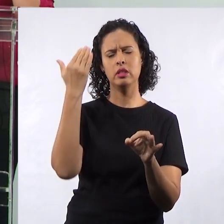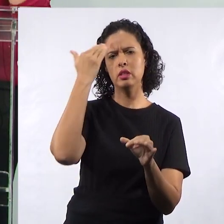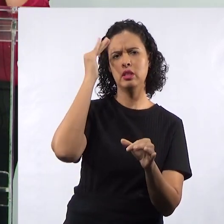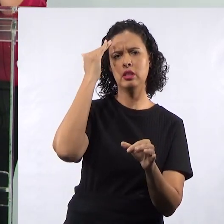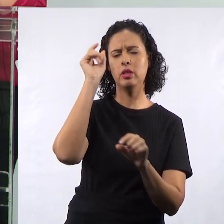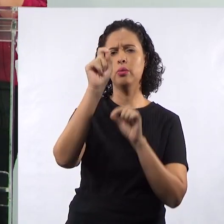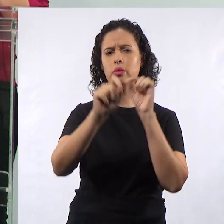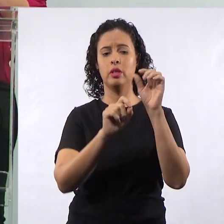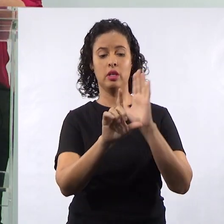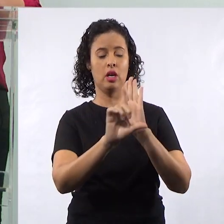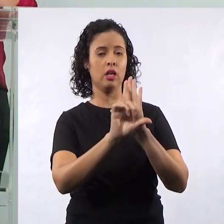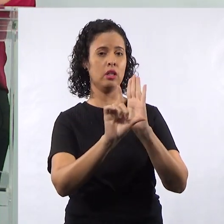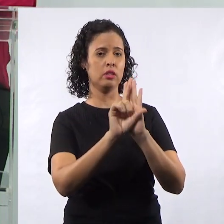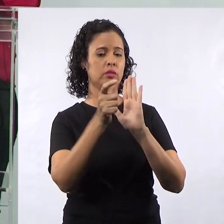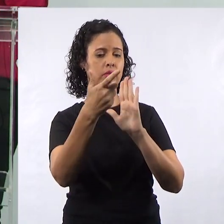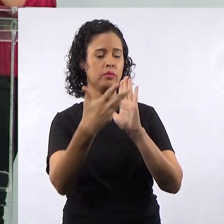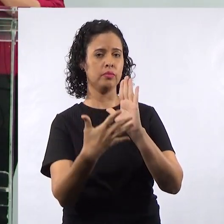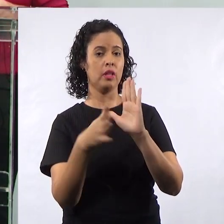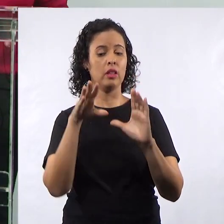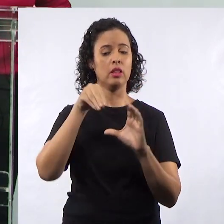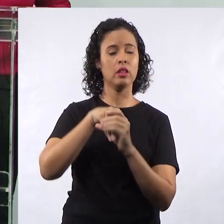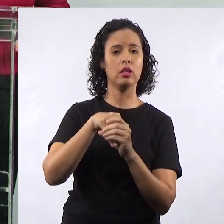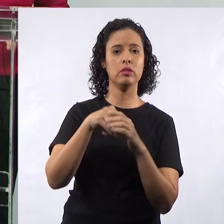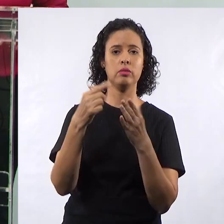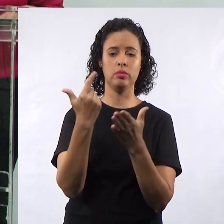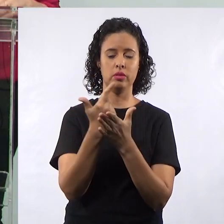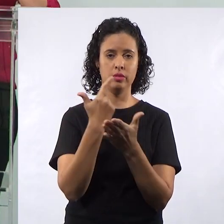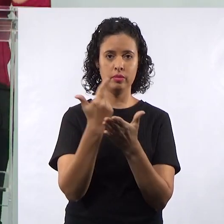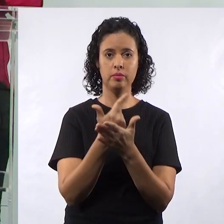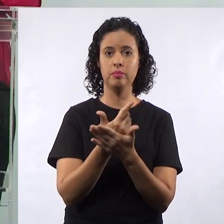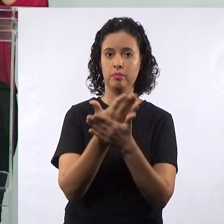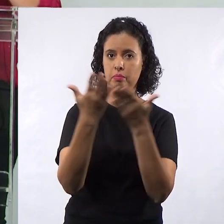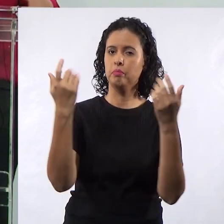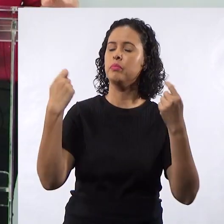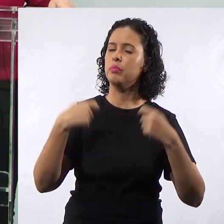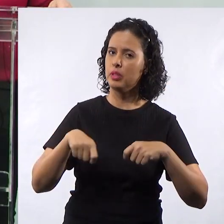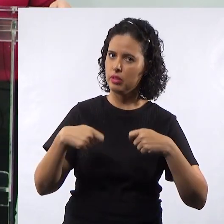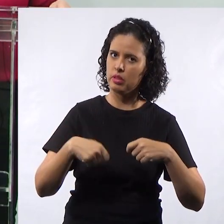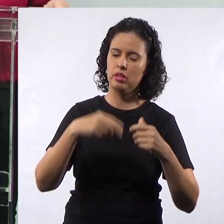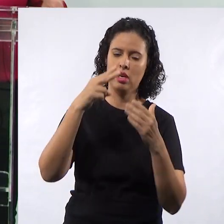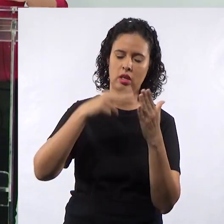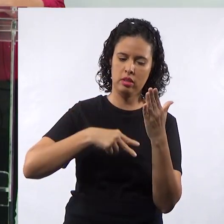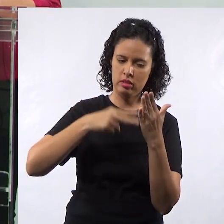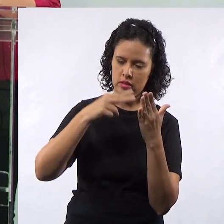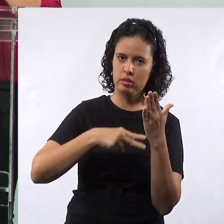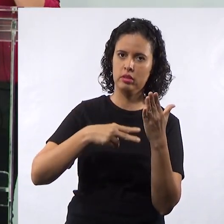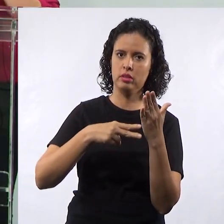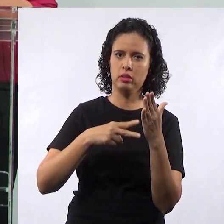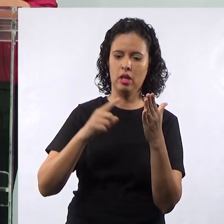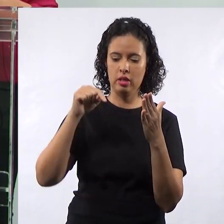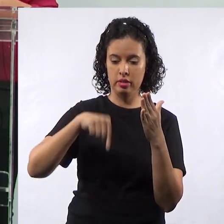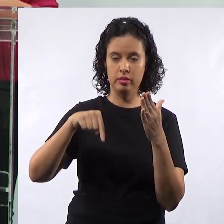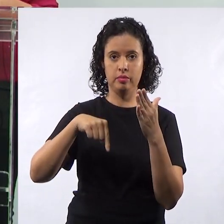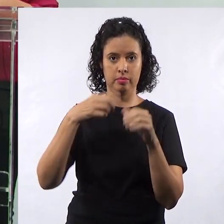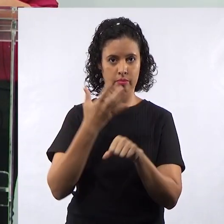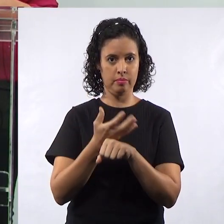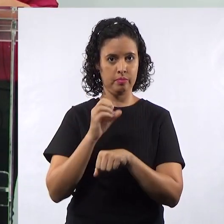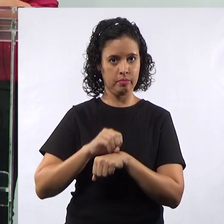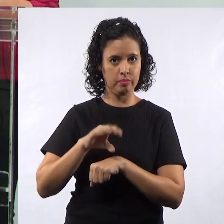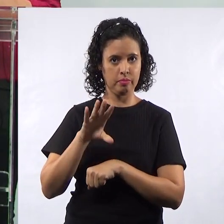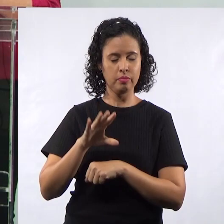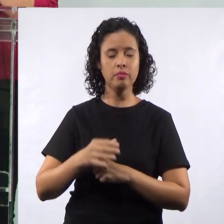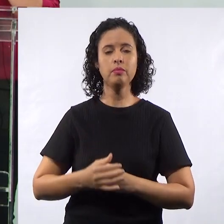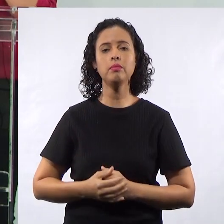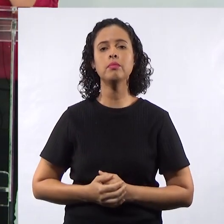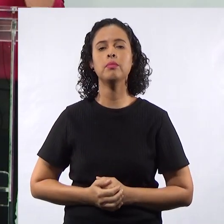para vocês nos livros, que vocês necessariamente vão ter que ler, nossos livros que são recomendados durante aqui a nossa disciplina, tá